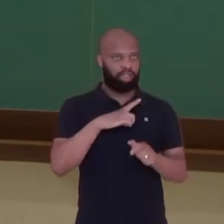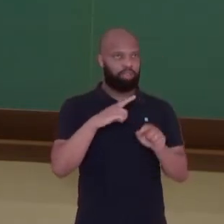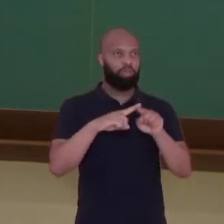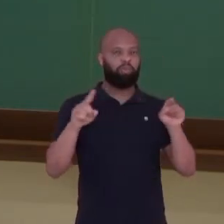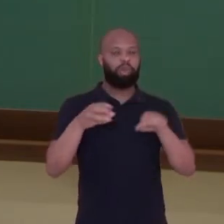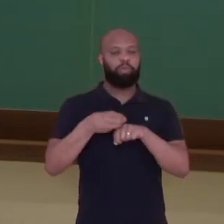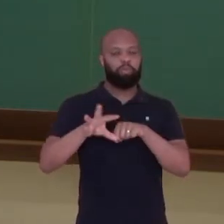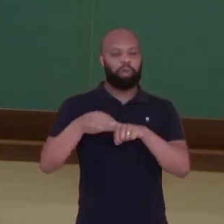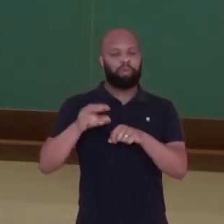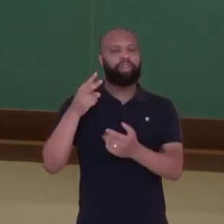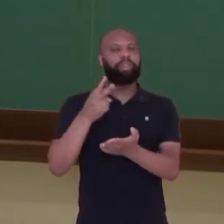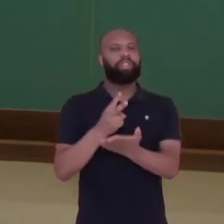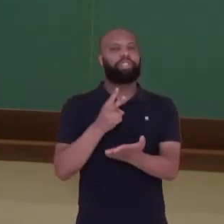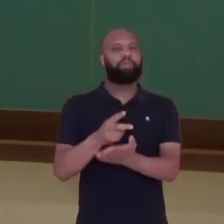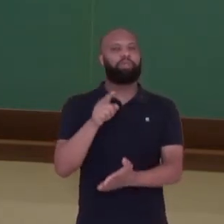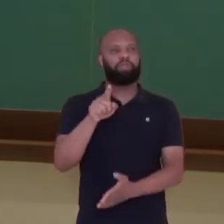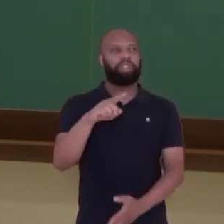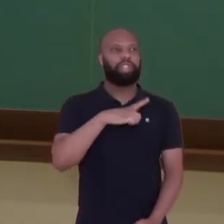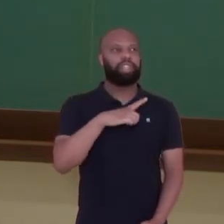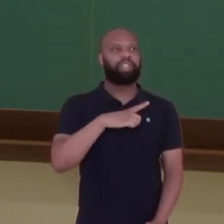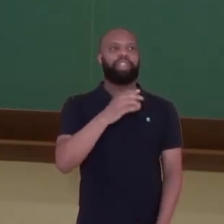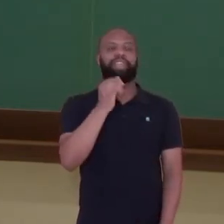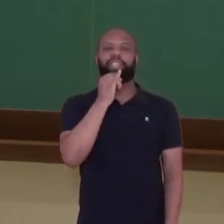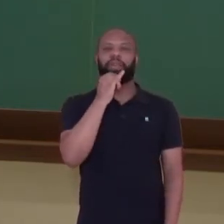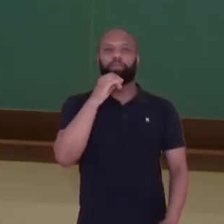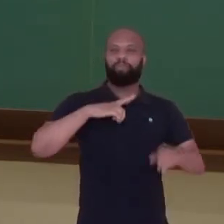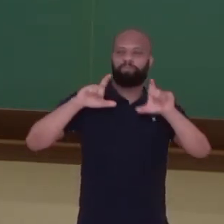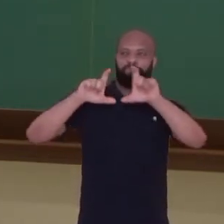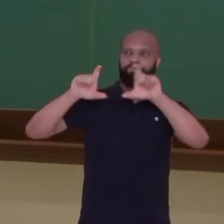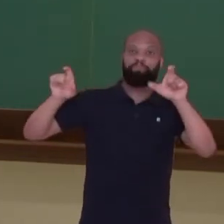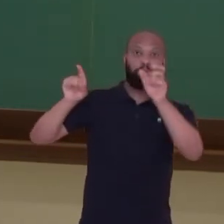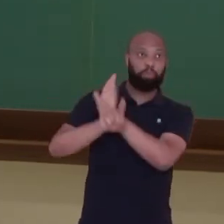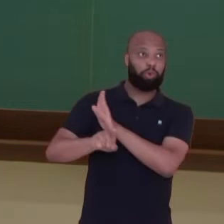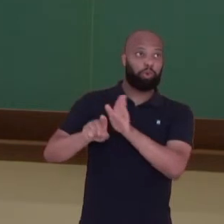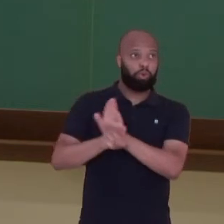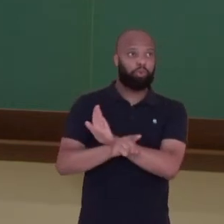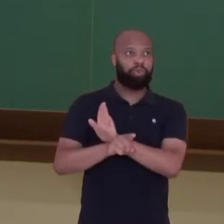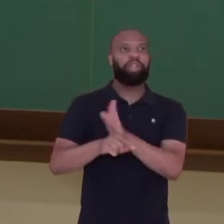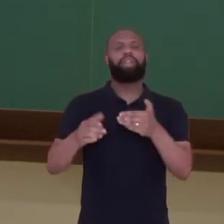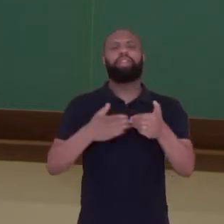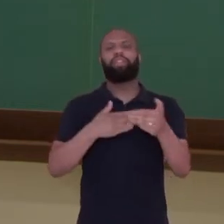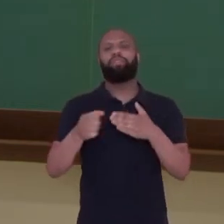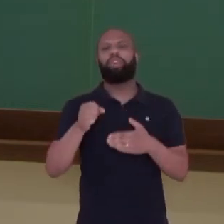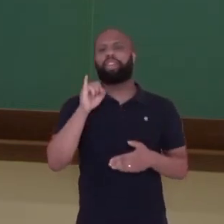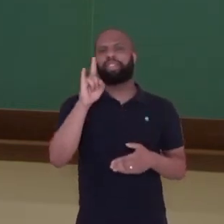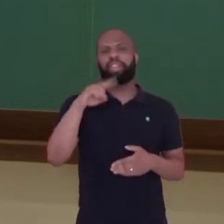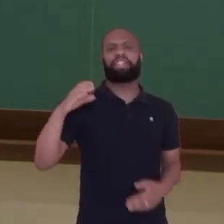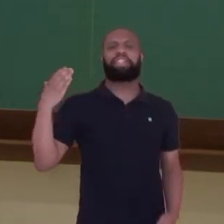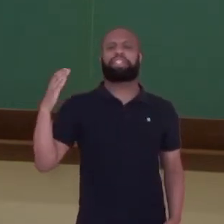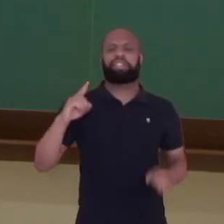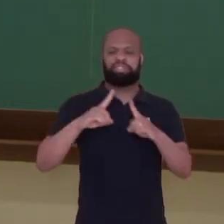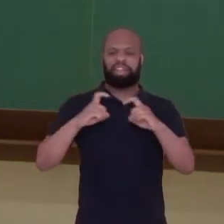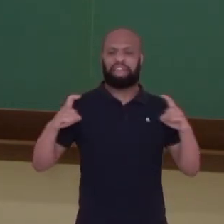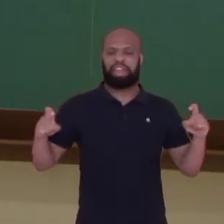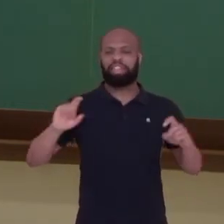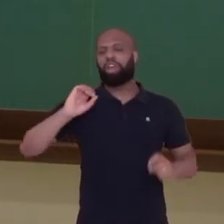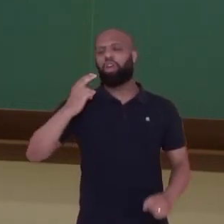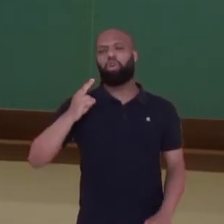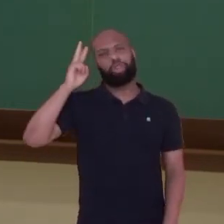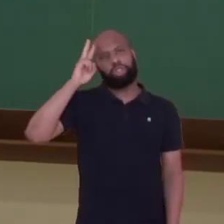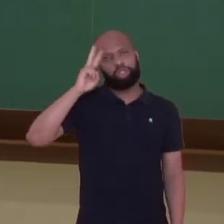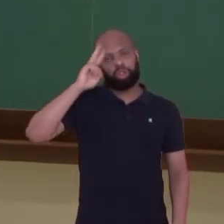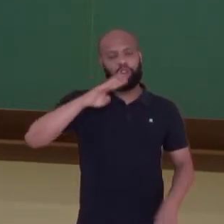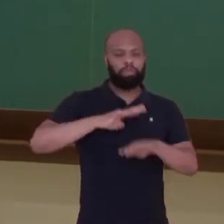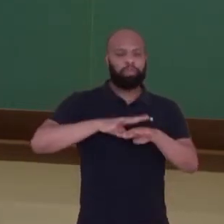dica, toda vez que você tem um enunciado de uma atividade, não importa se é ciências, história,